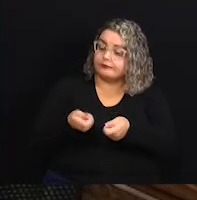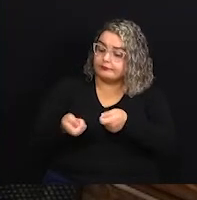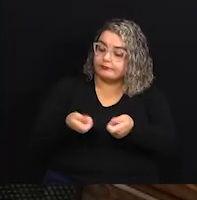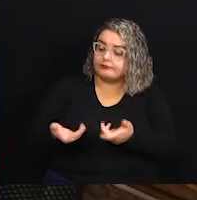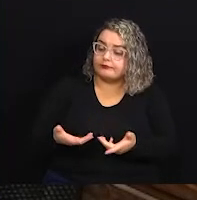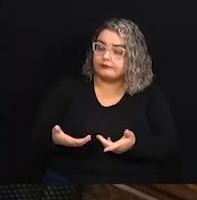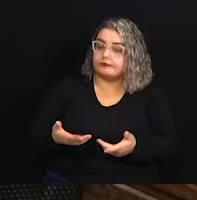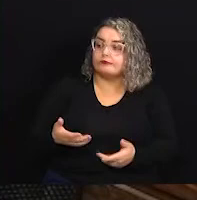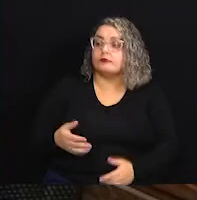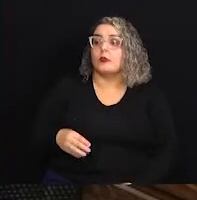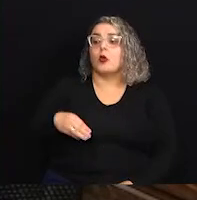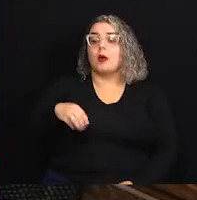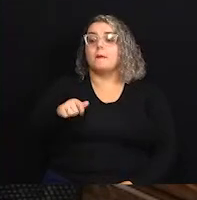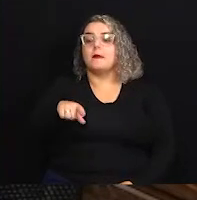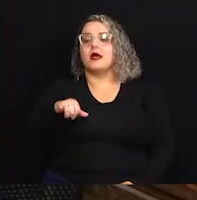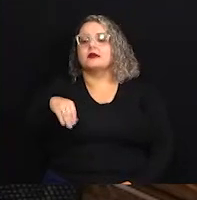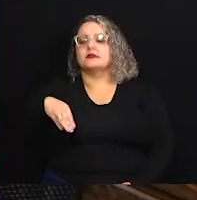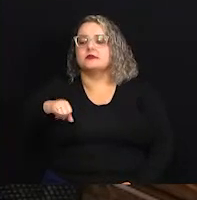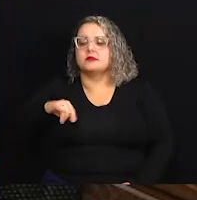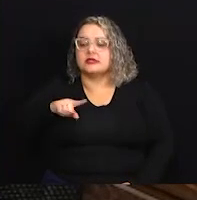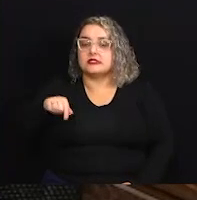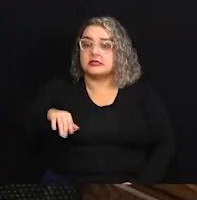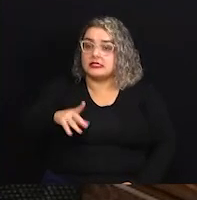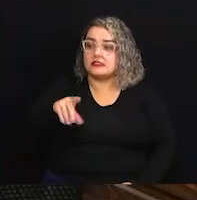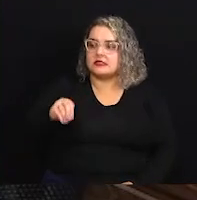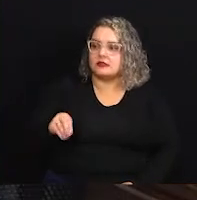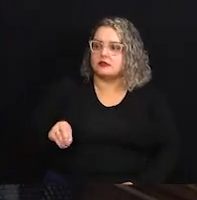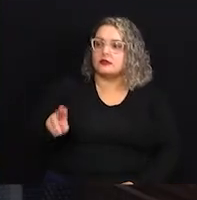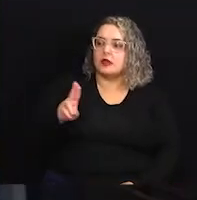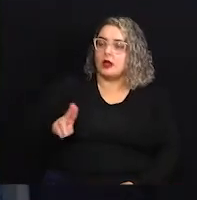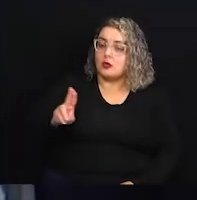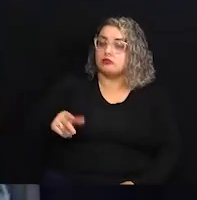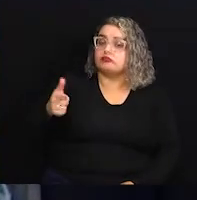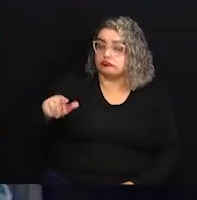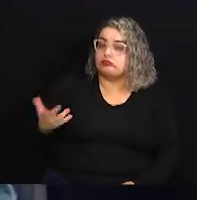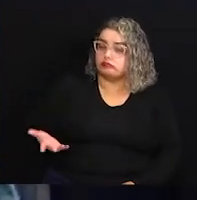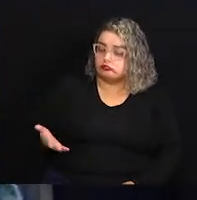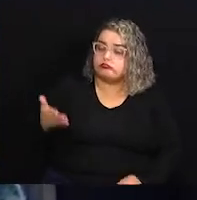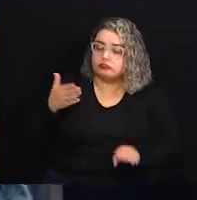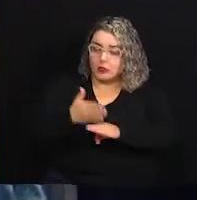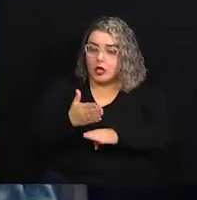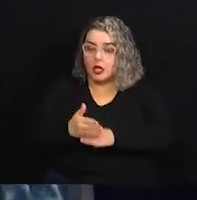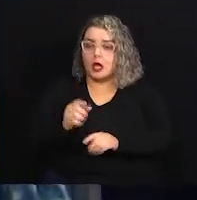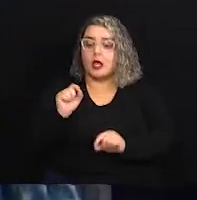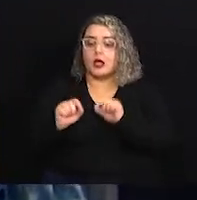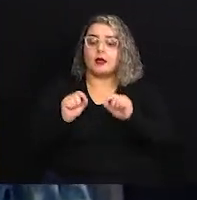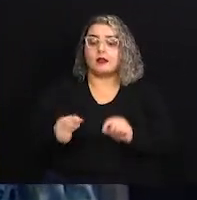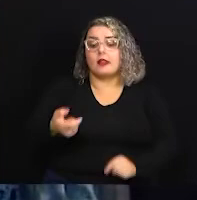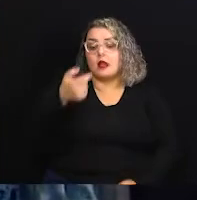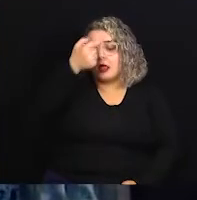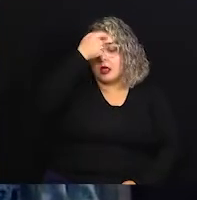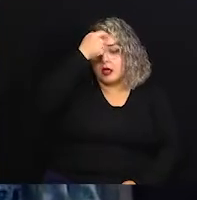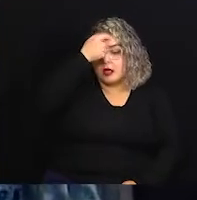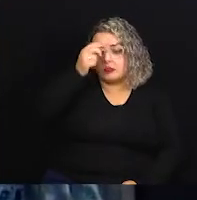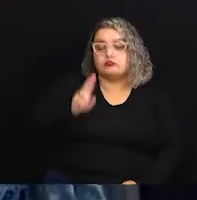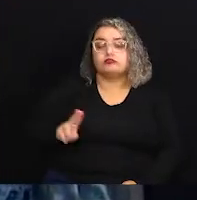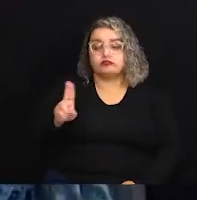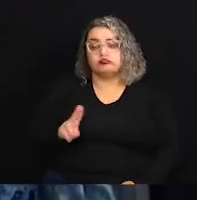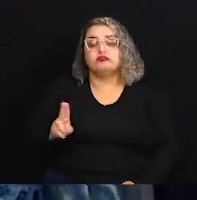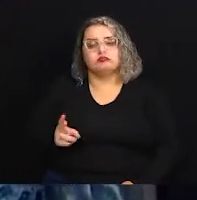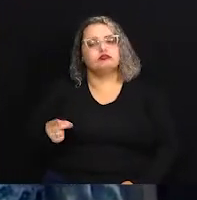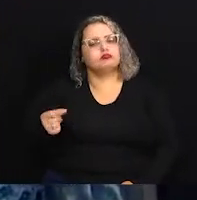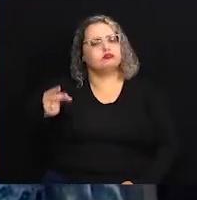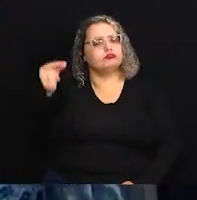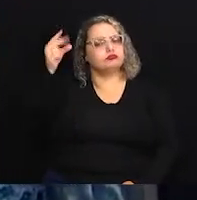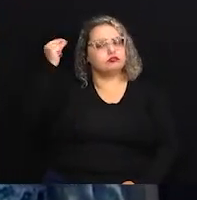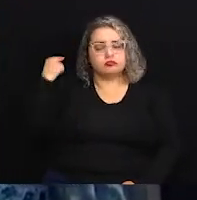economia circular com a maximização da reutilização é algo que faz parte de quem tem a consciência do consumo